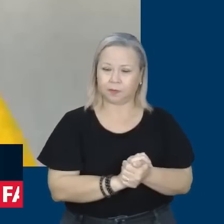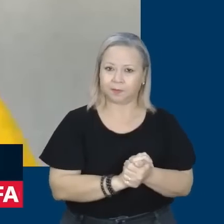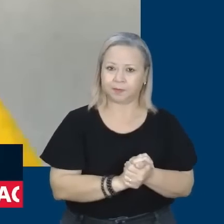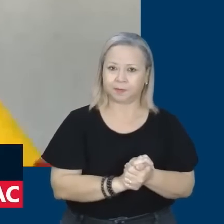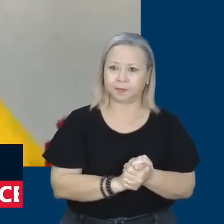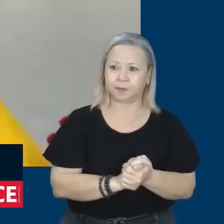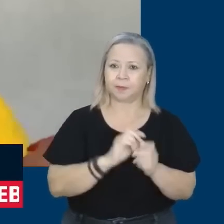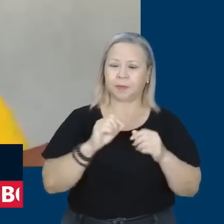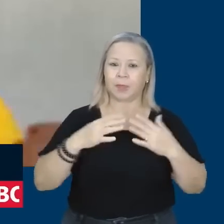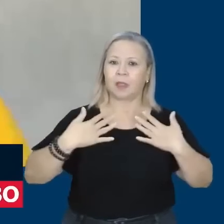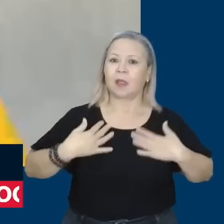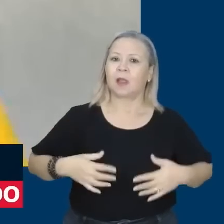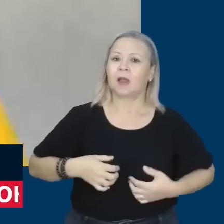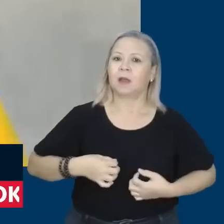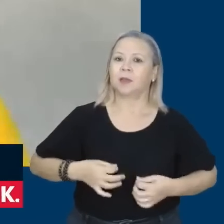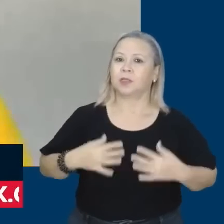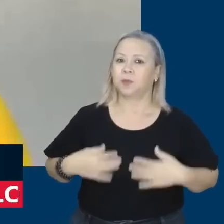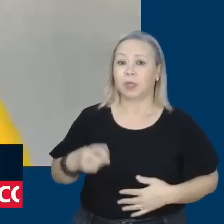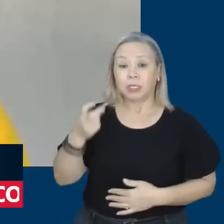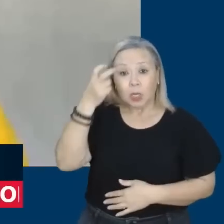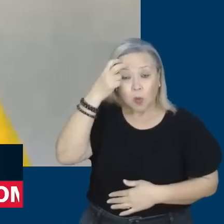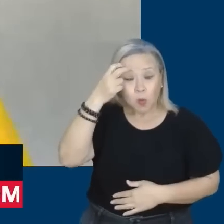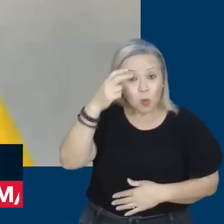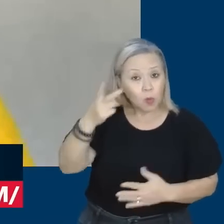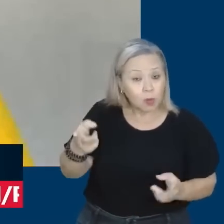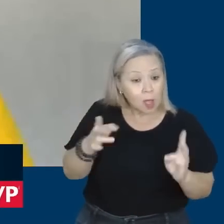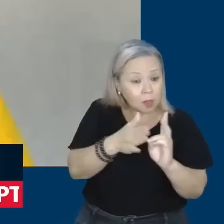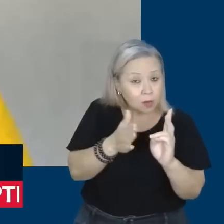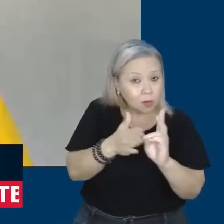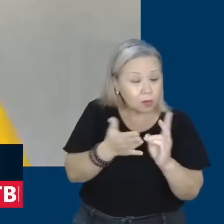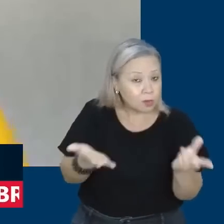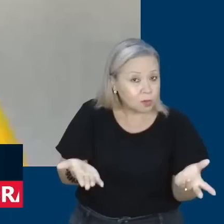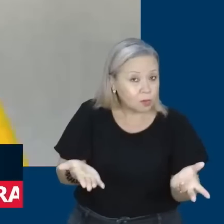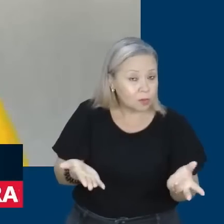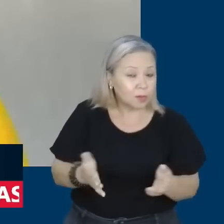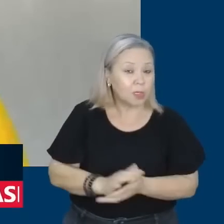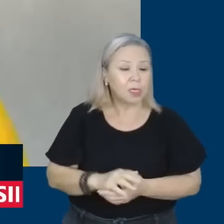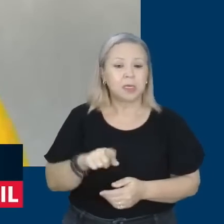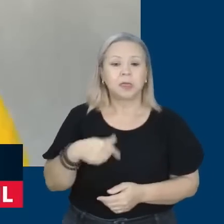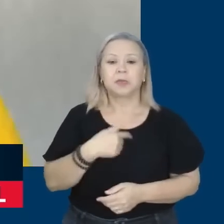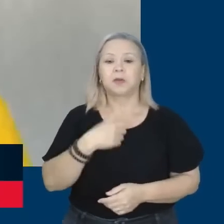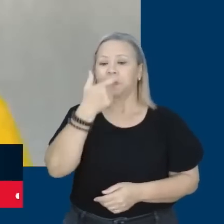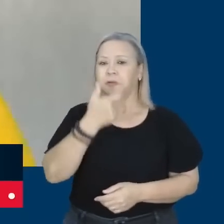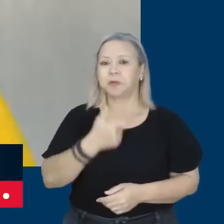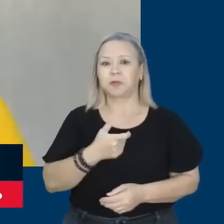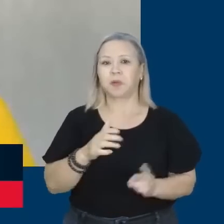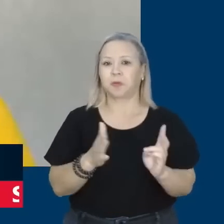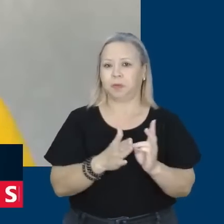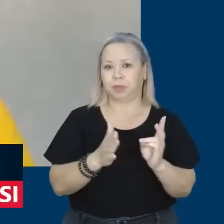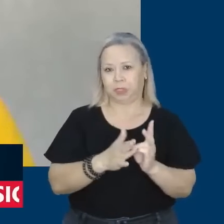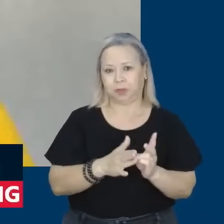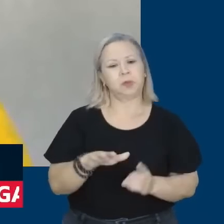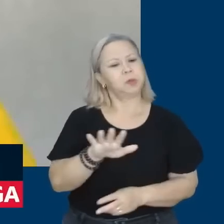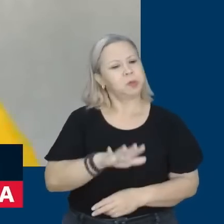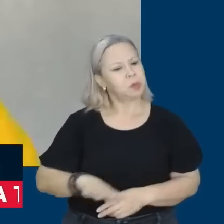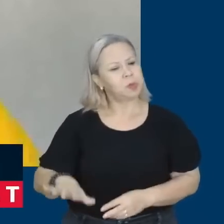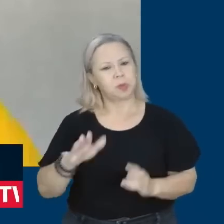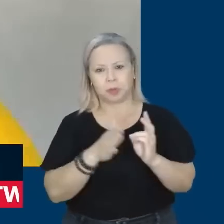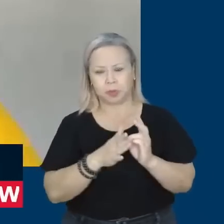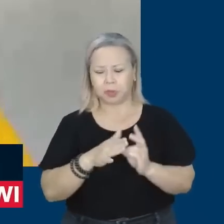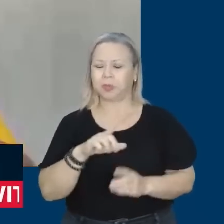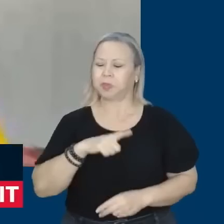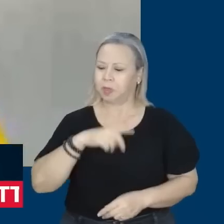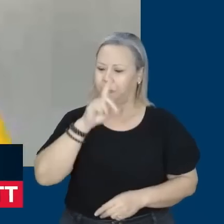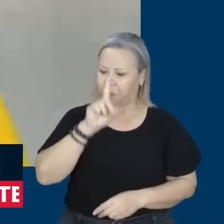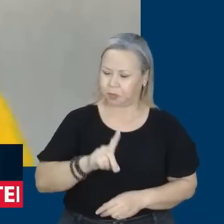com as vestimentas que é cultural de algumas etnias que nós não somos indígenas, mas que nós também temos os direitos